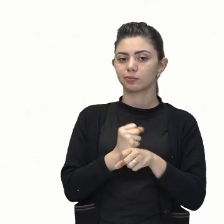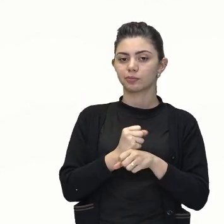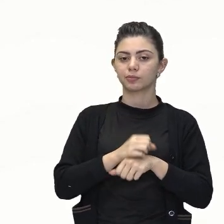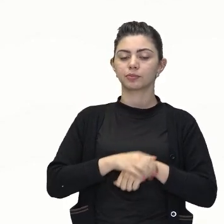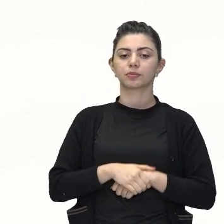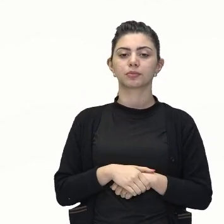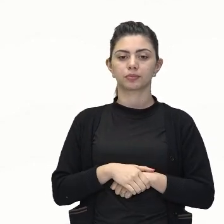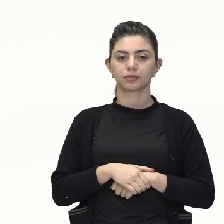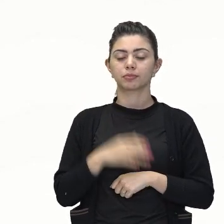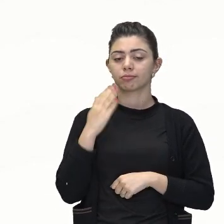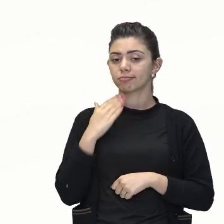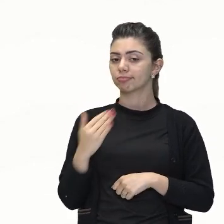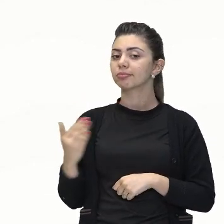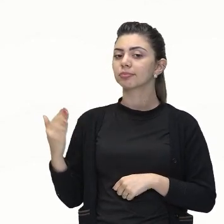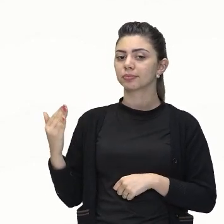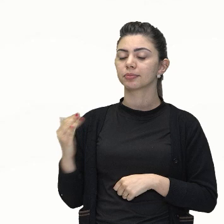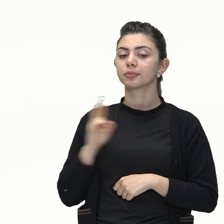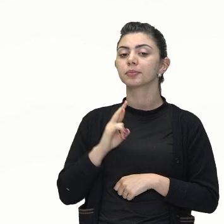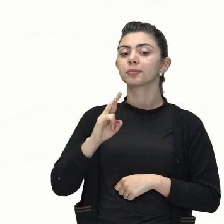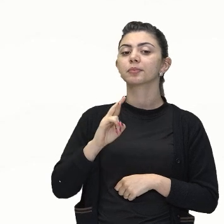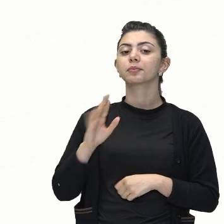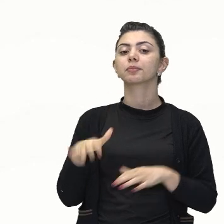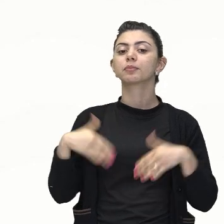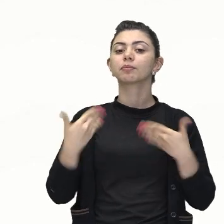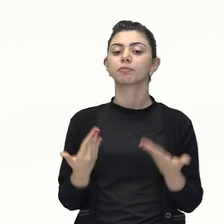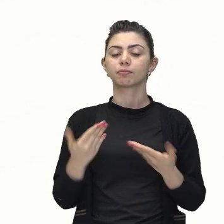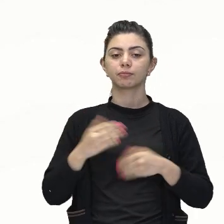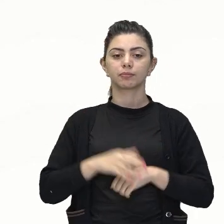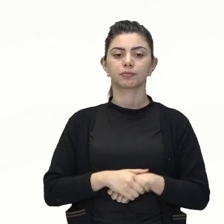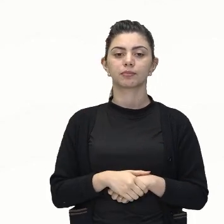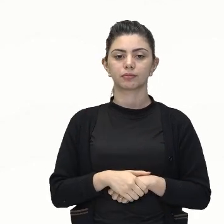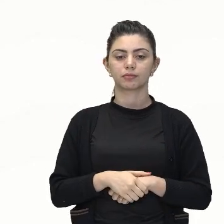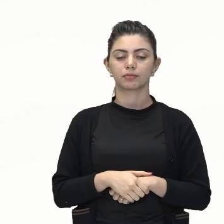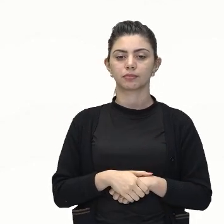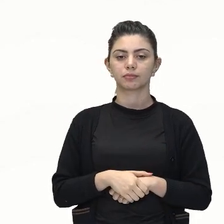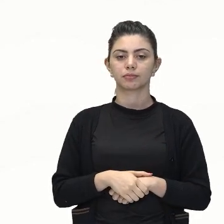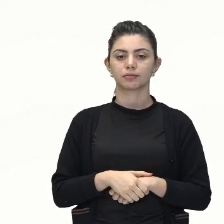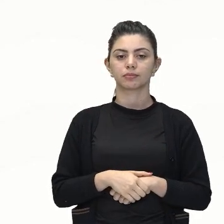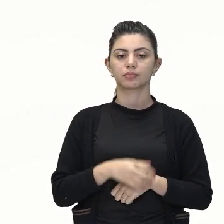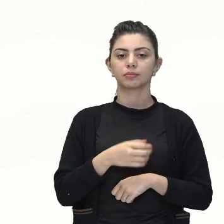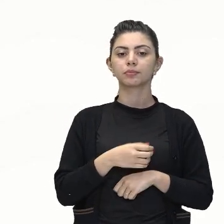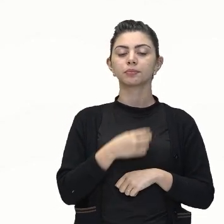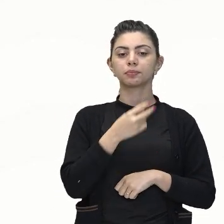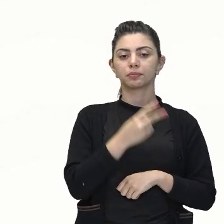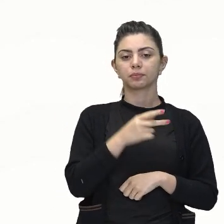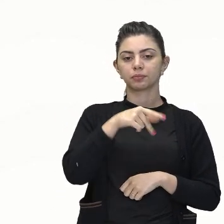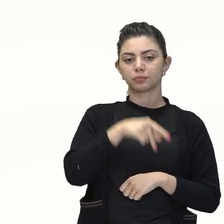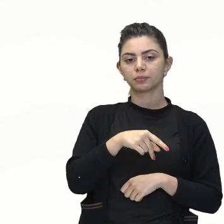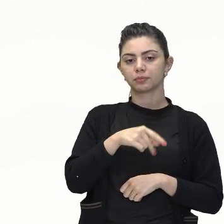por 7, o resultado encontrado será igual a